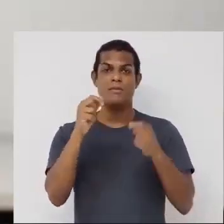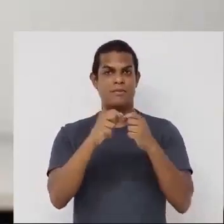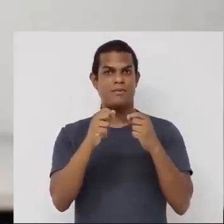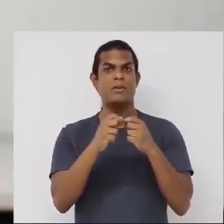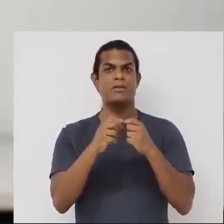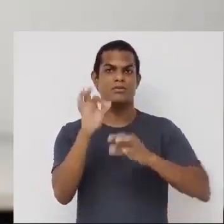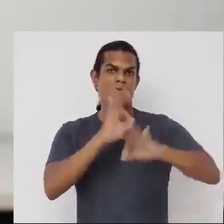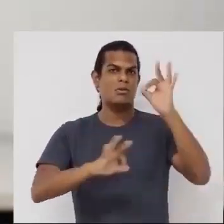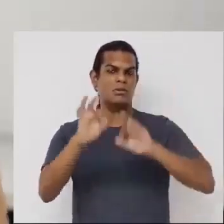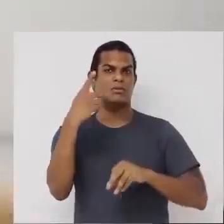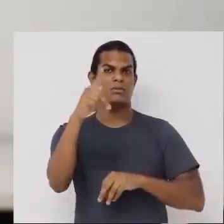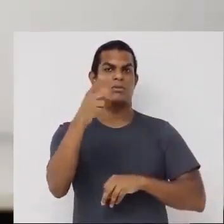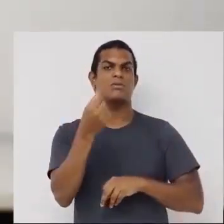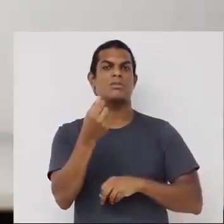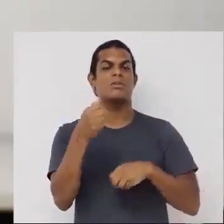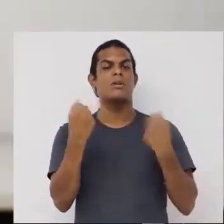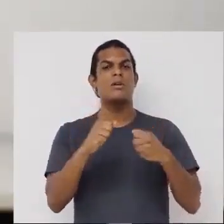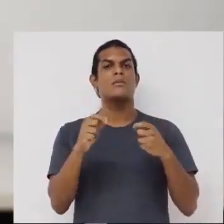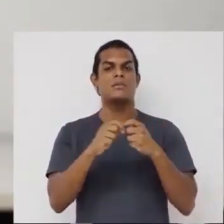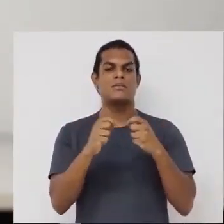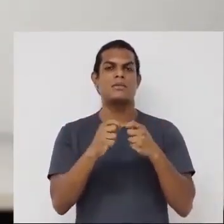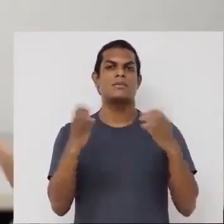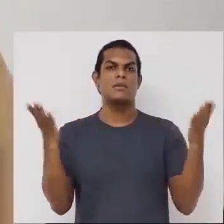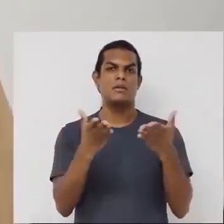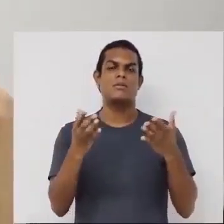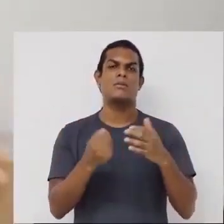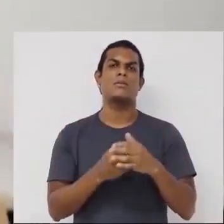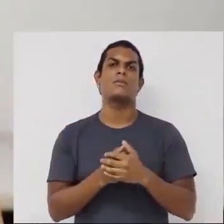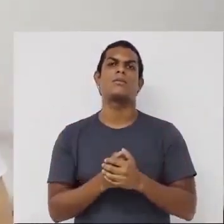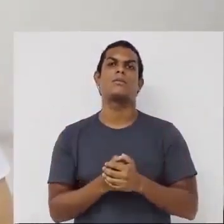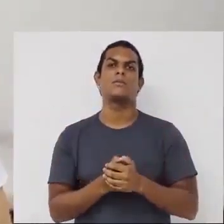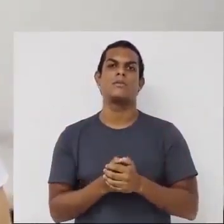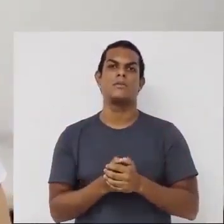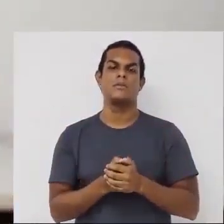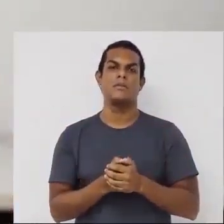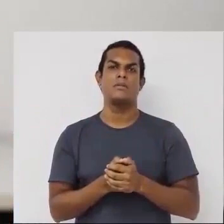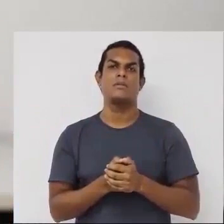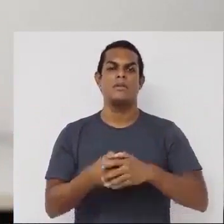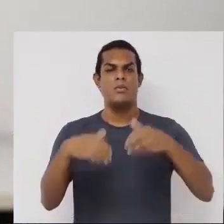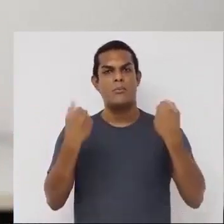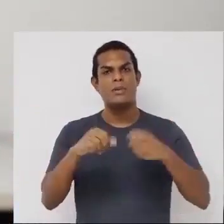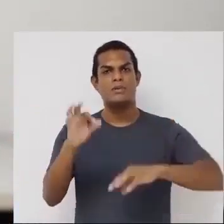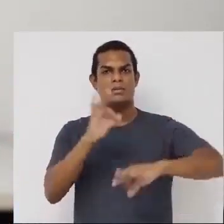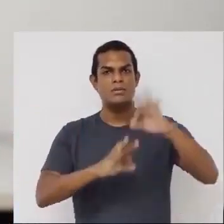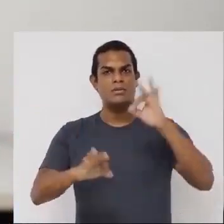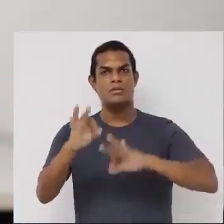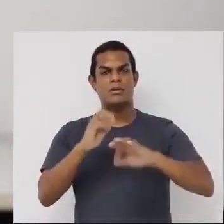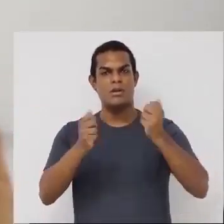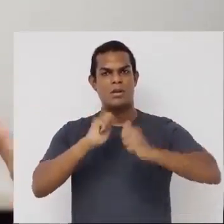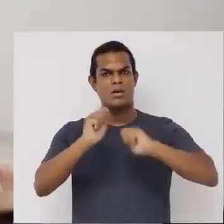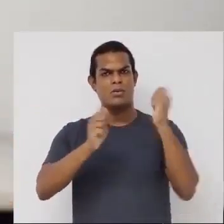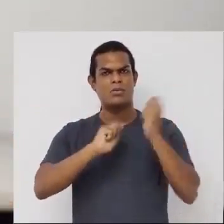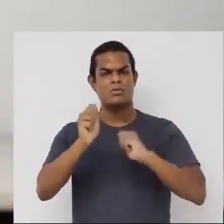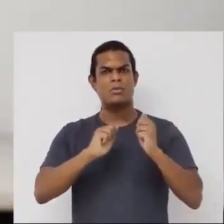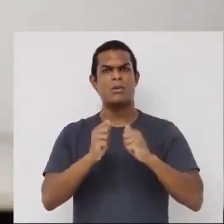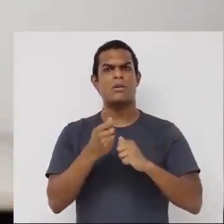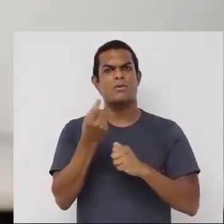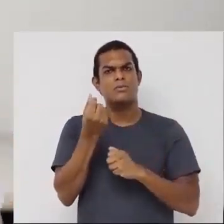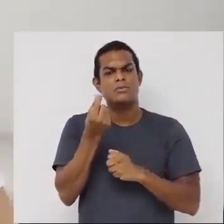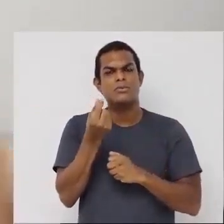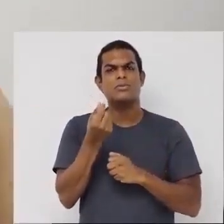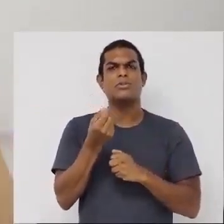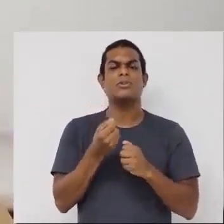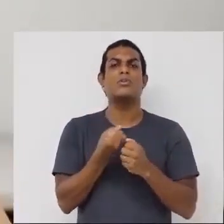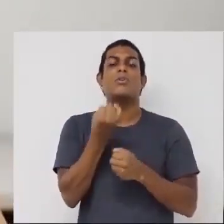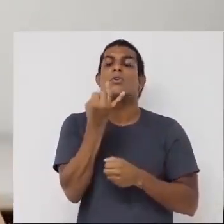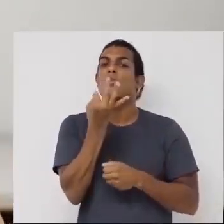acabam refletindo nas finanças da empresa. Então, eu preciso controlar os meus gastos pessoais, eu preciso saber o quanto eu